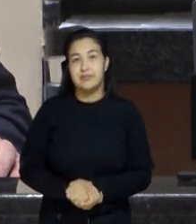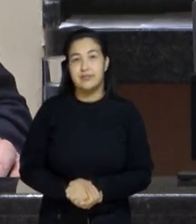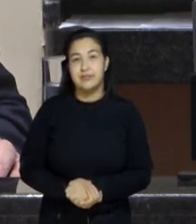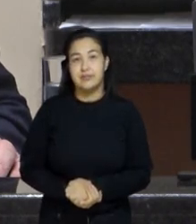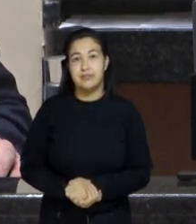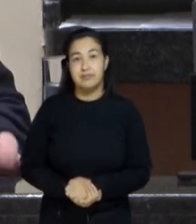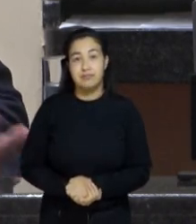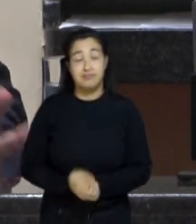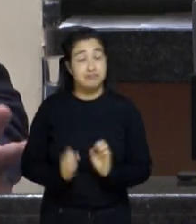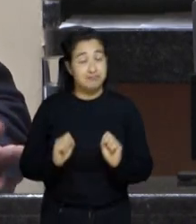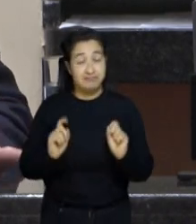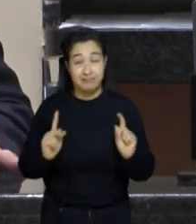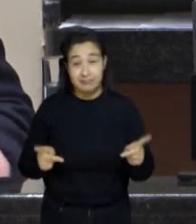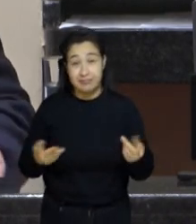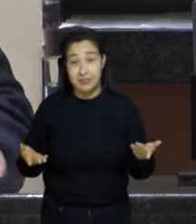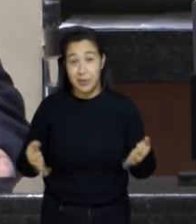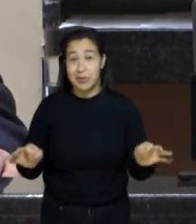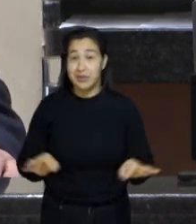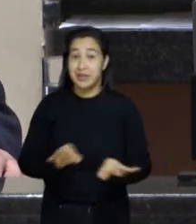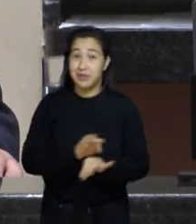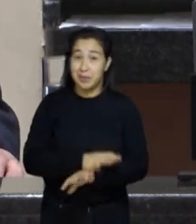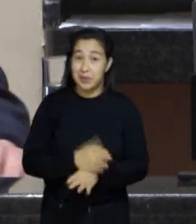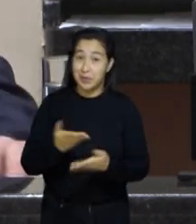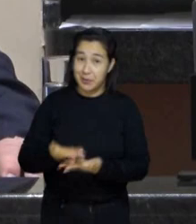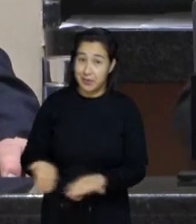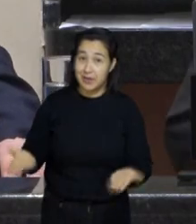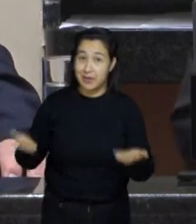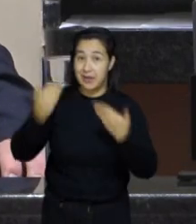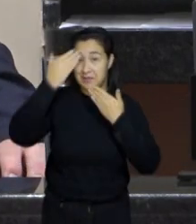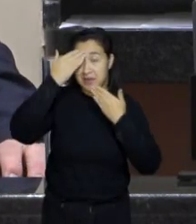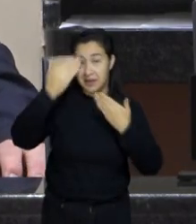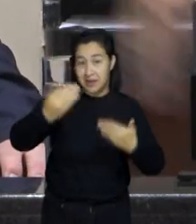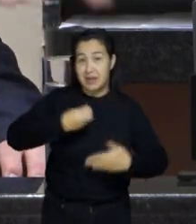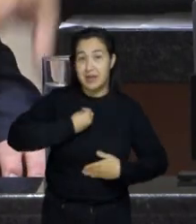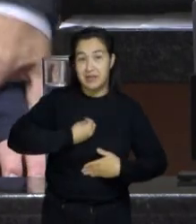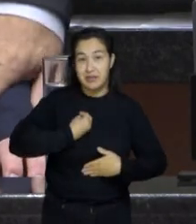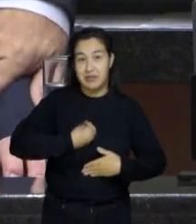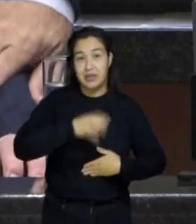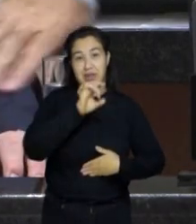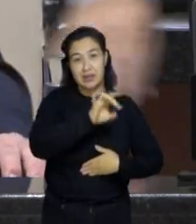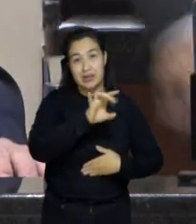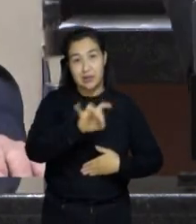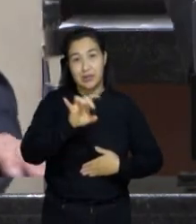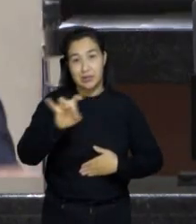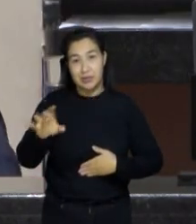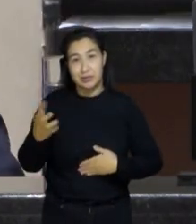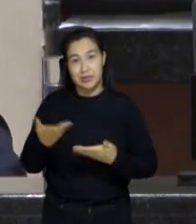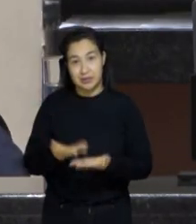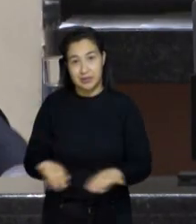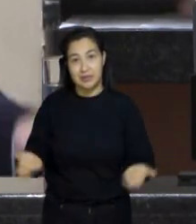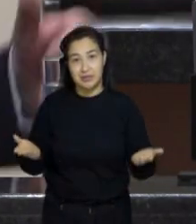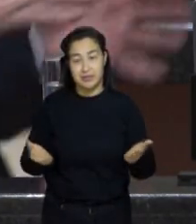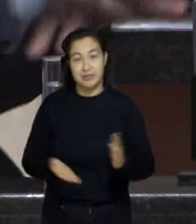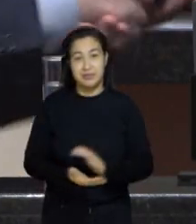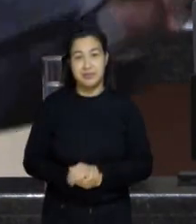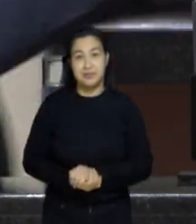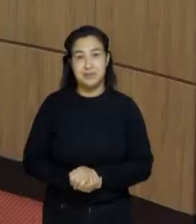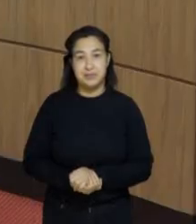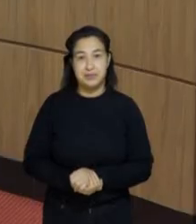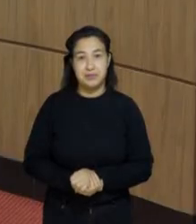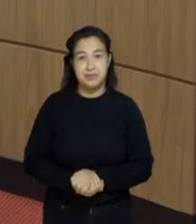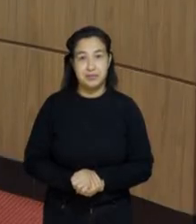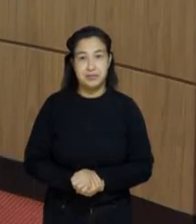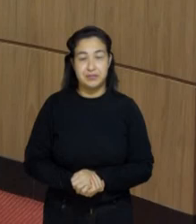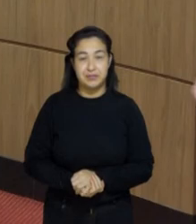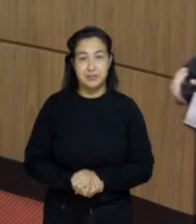Muito bem, assim está encerrado esse momento. Obrigado pela presença de todos e por esse momento de partilha. Obrigado.